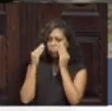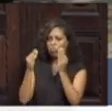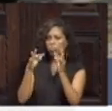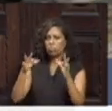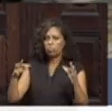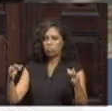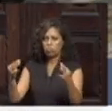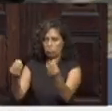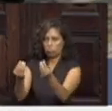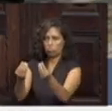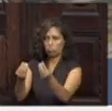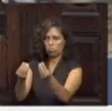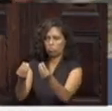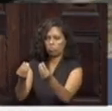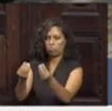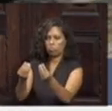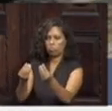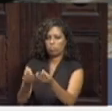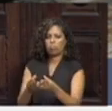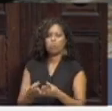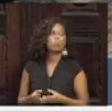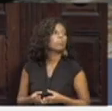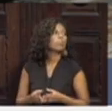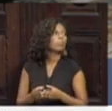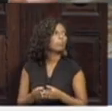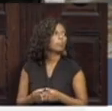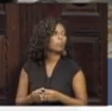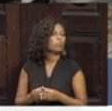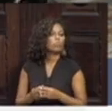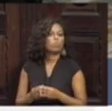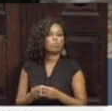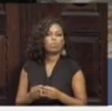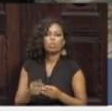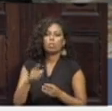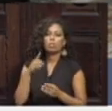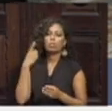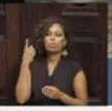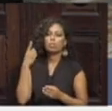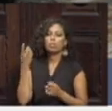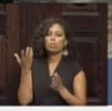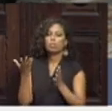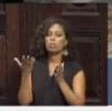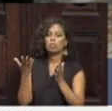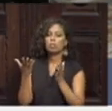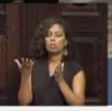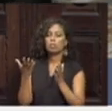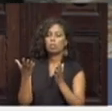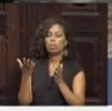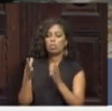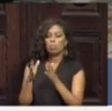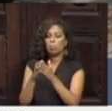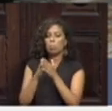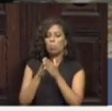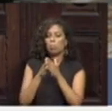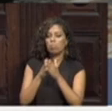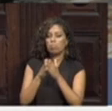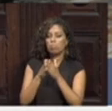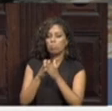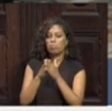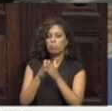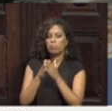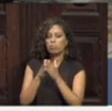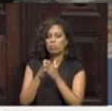uma cópia às lideranças de bancada, só para tomar imediatamente. E queria também, a pedido da assessoria do deputado André Correia, justificar a ausência.